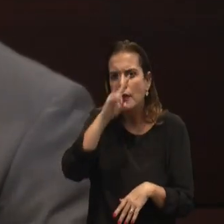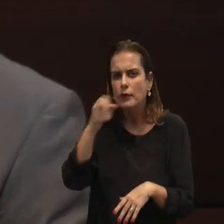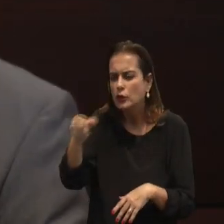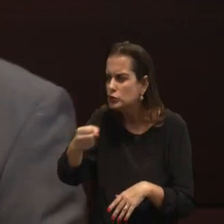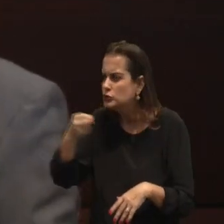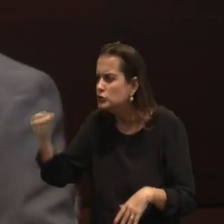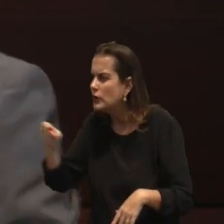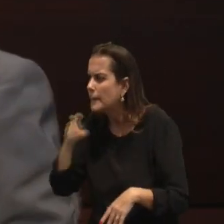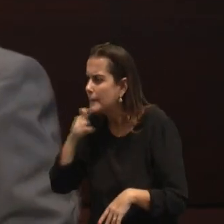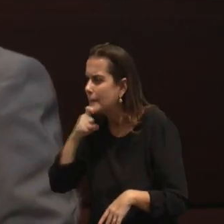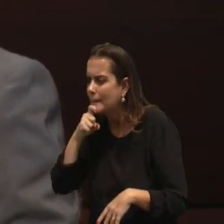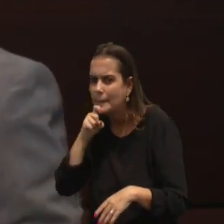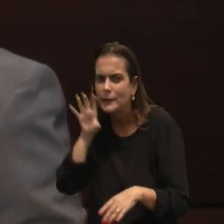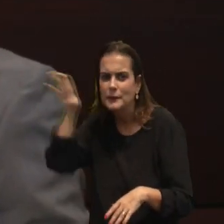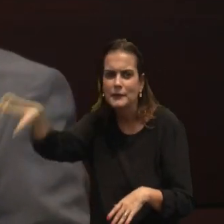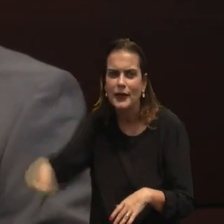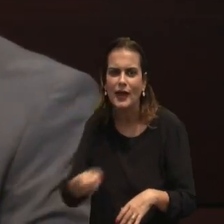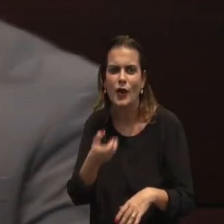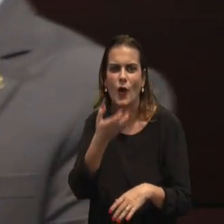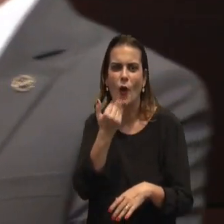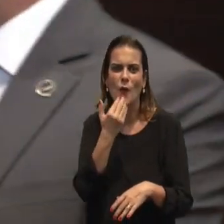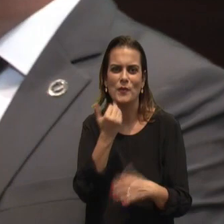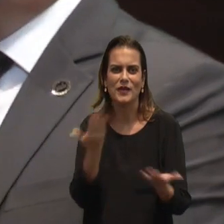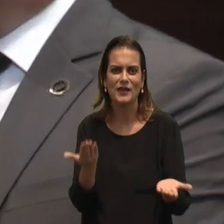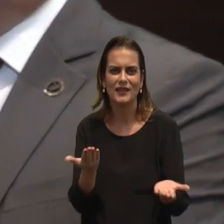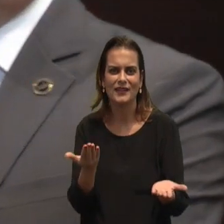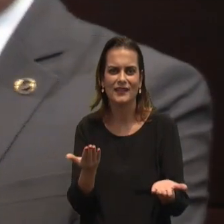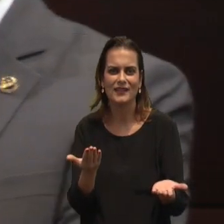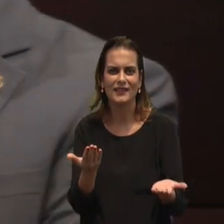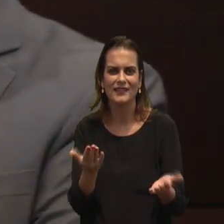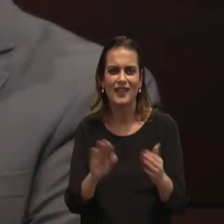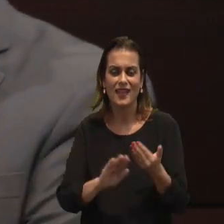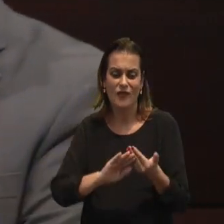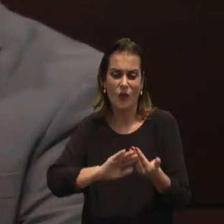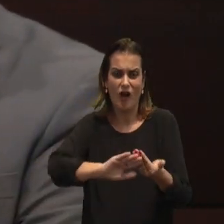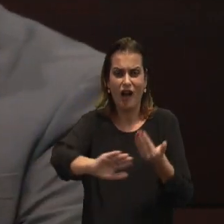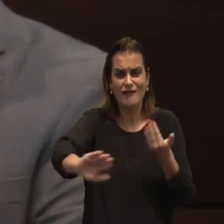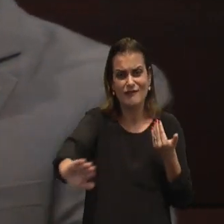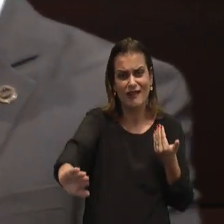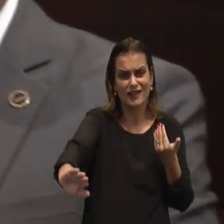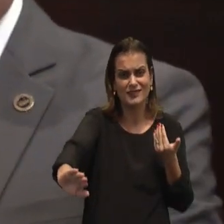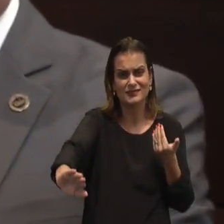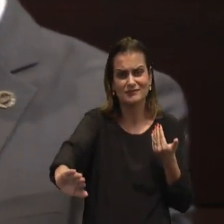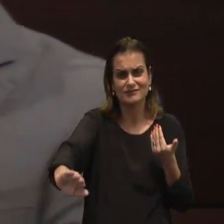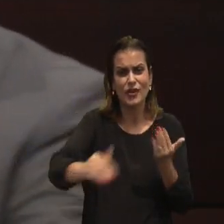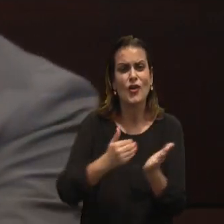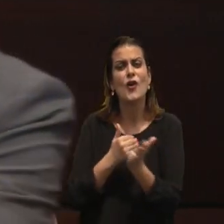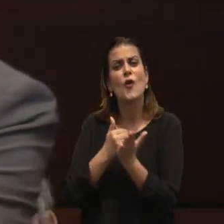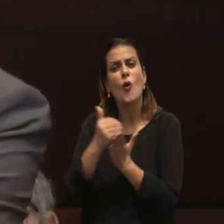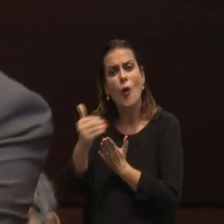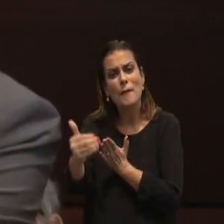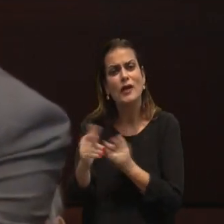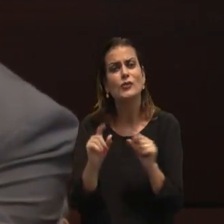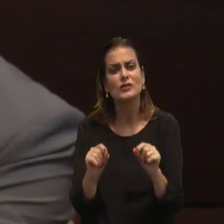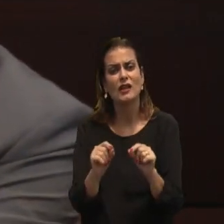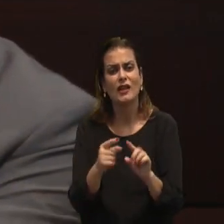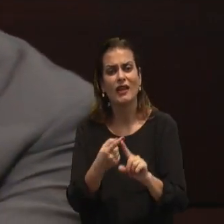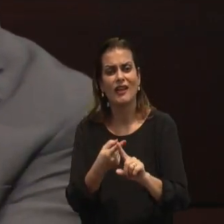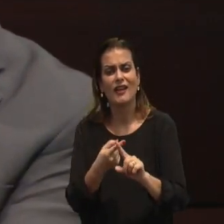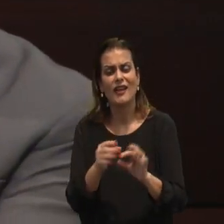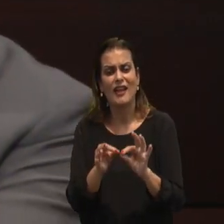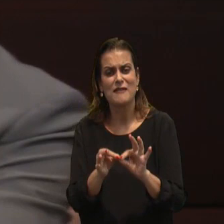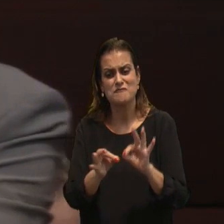lá na geladeira, e eu então me distancio, e começo a me tornar